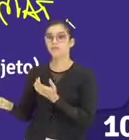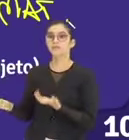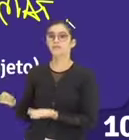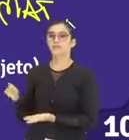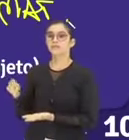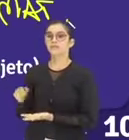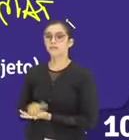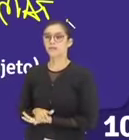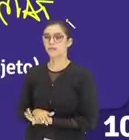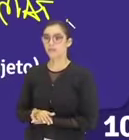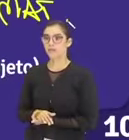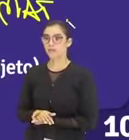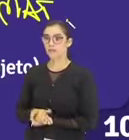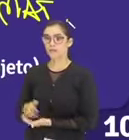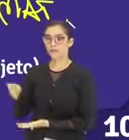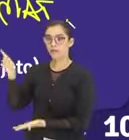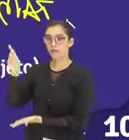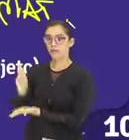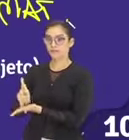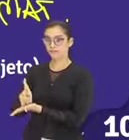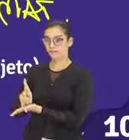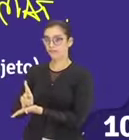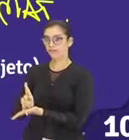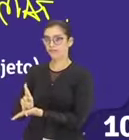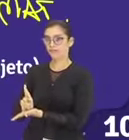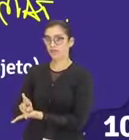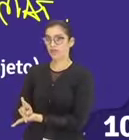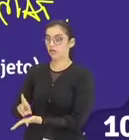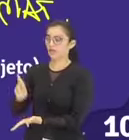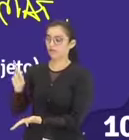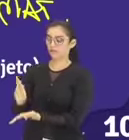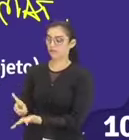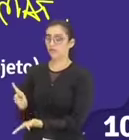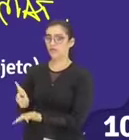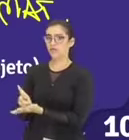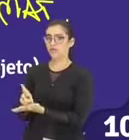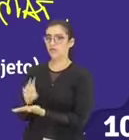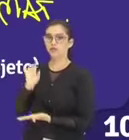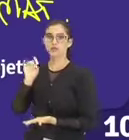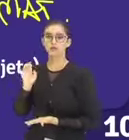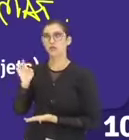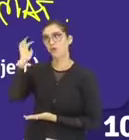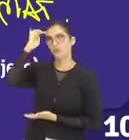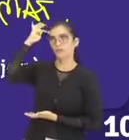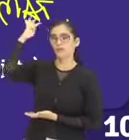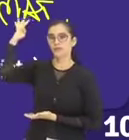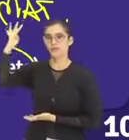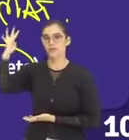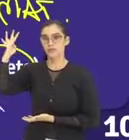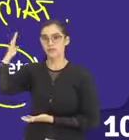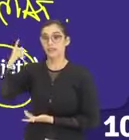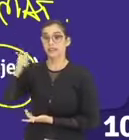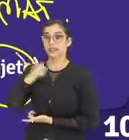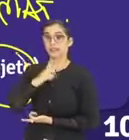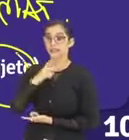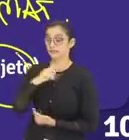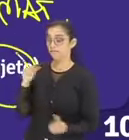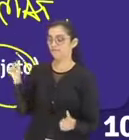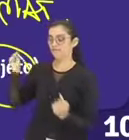uma realidade. Olha aqui, ela era real, não era só o ideal. E ela é objetiva.